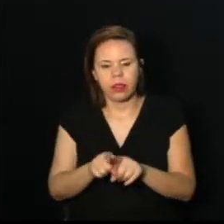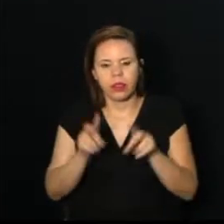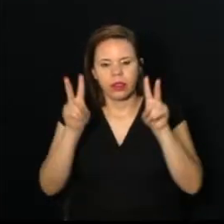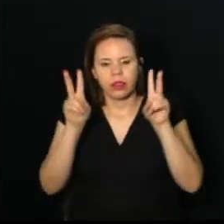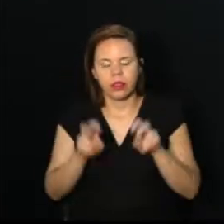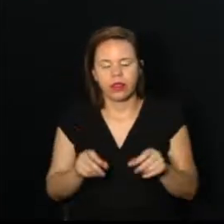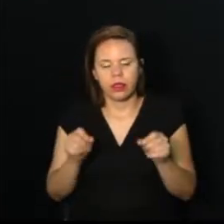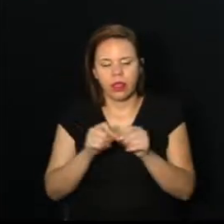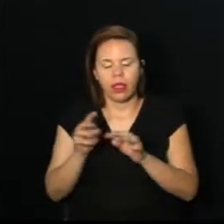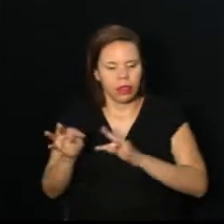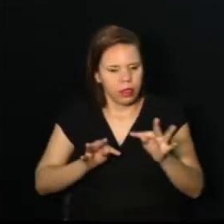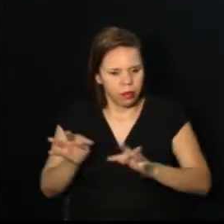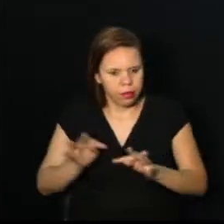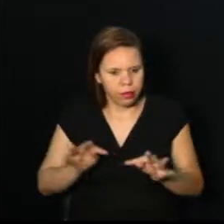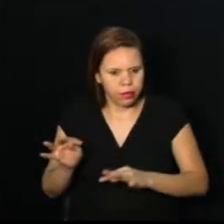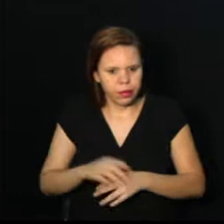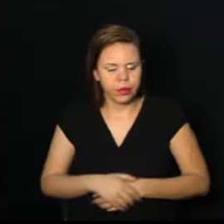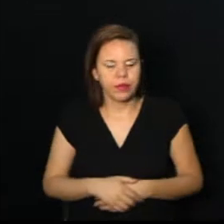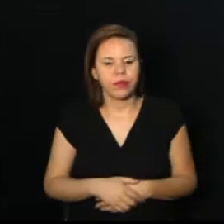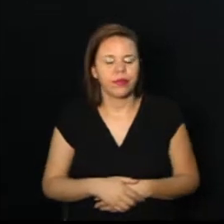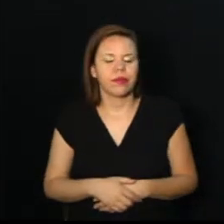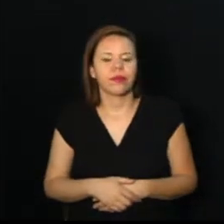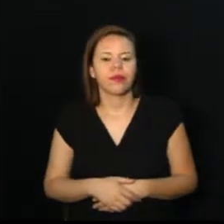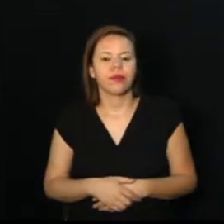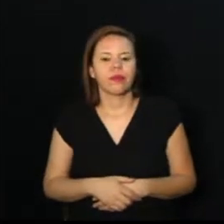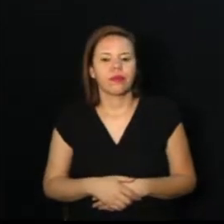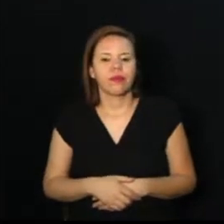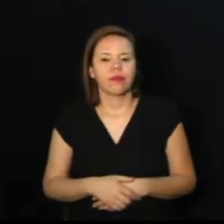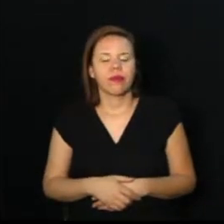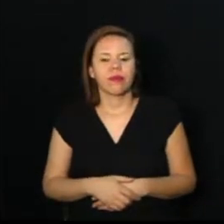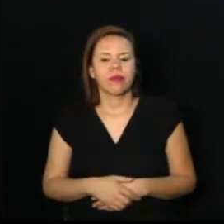de tratamento e de